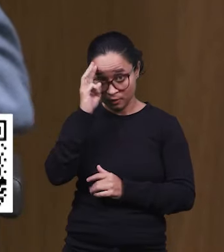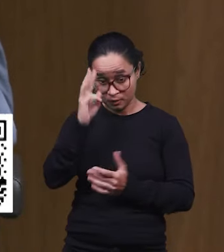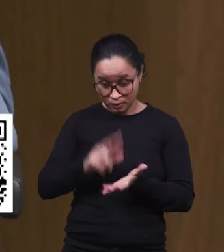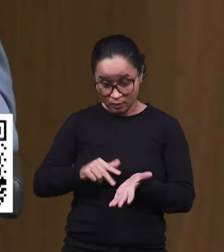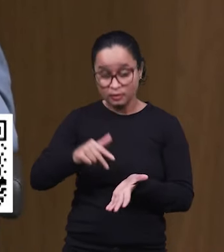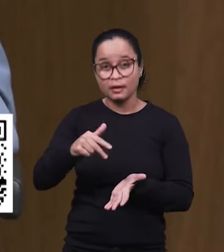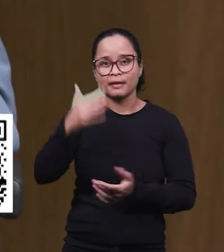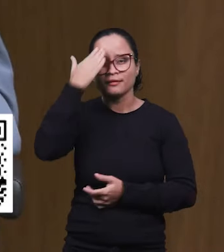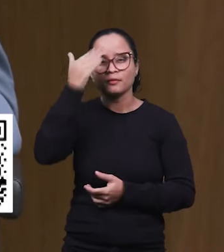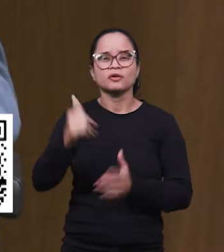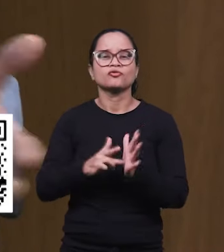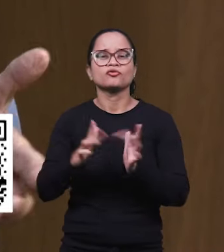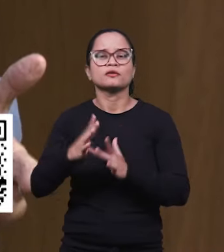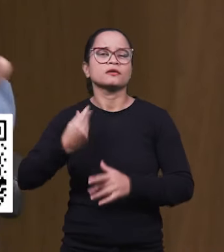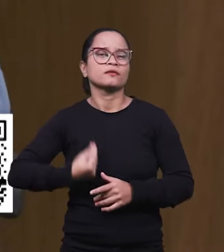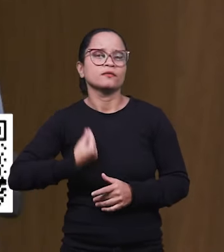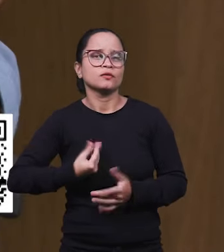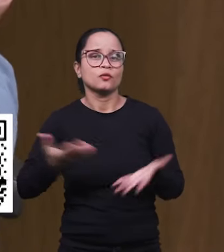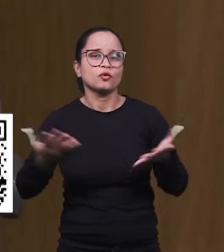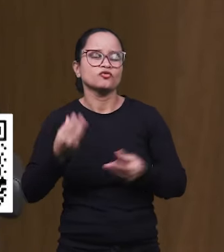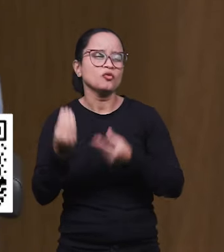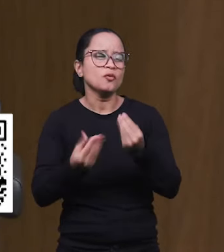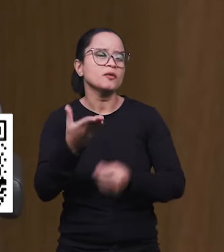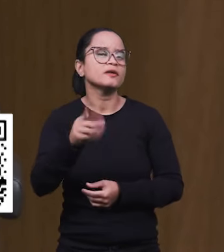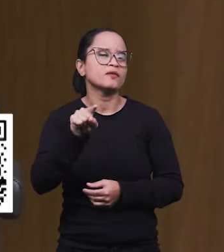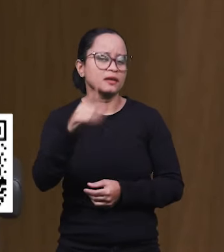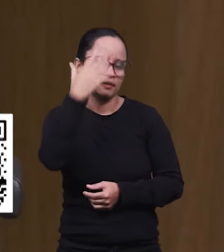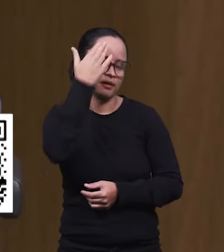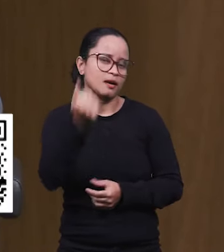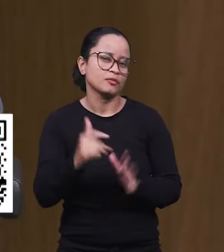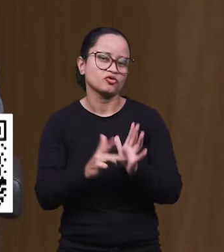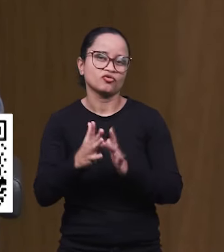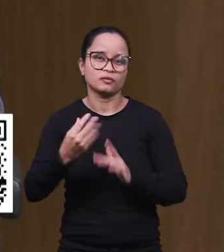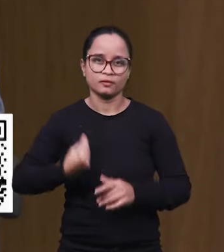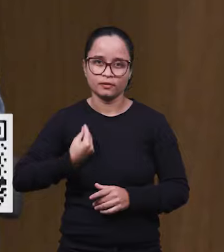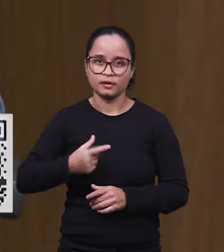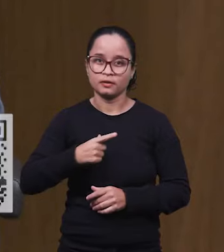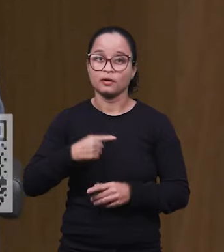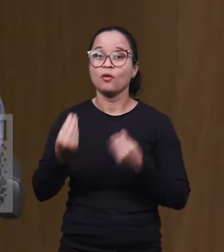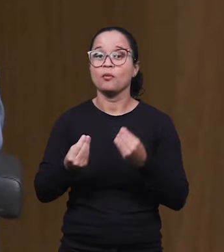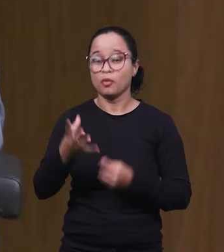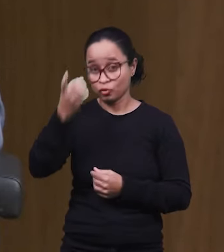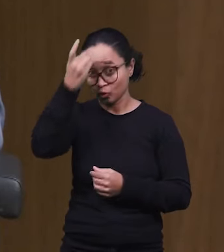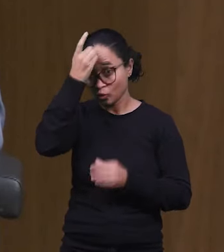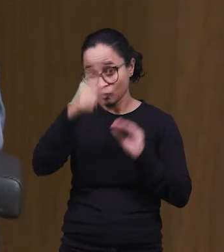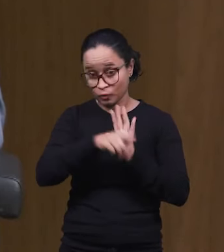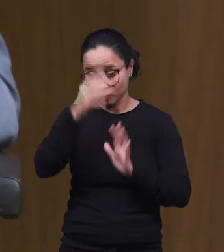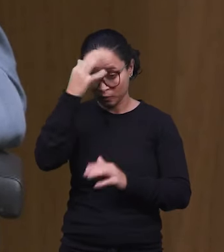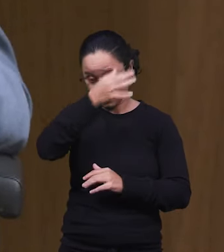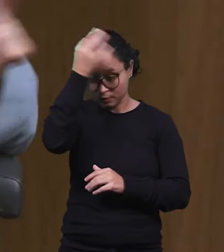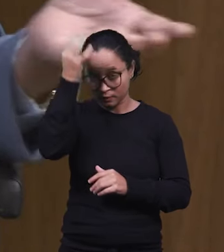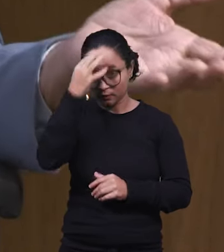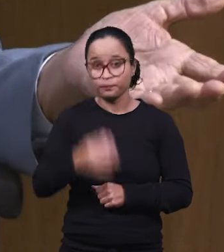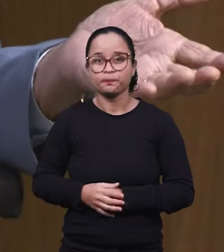vivo hoje. E como é que você sabe que Jesus está vivo? Os dons espirituais, batismo com o Espírito